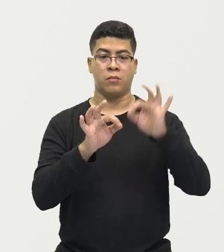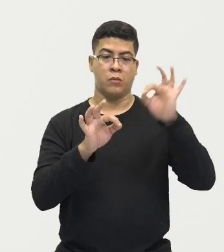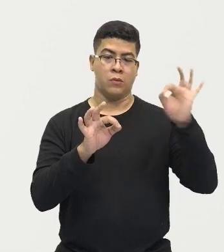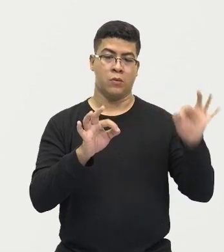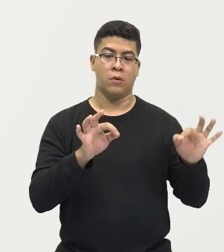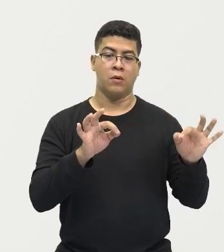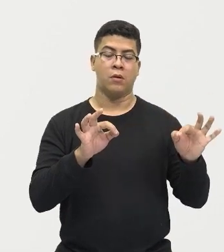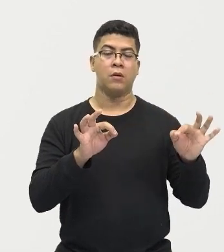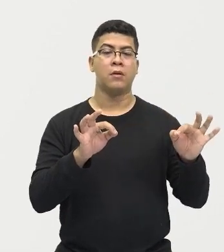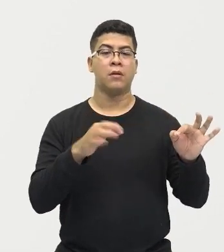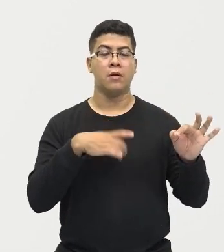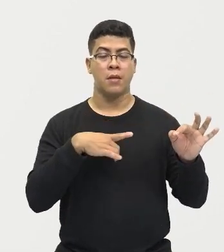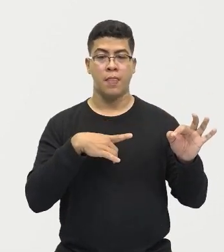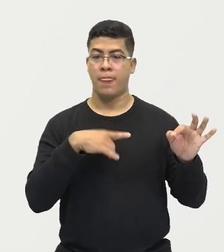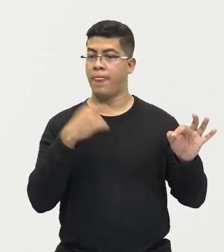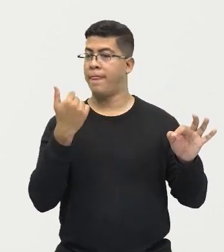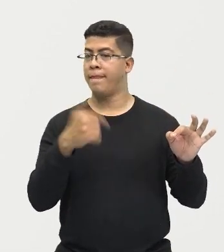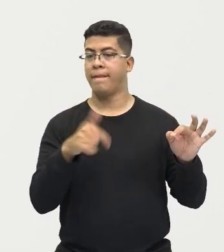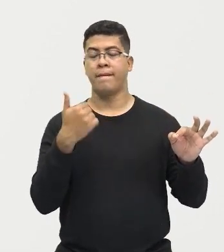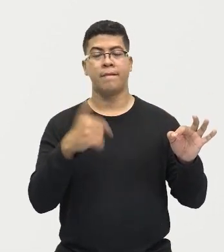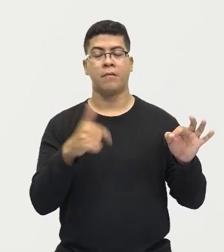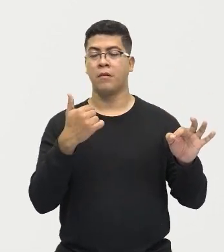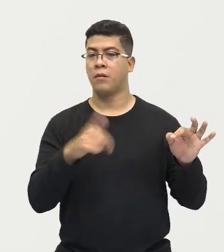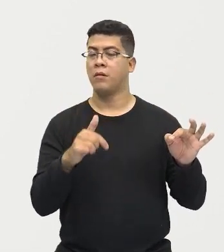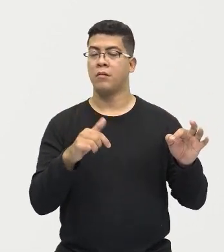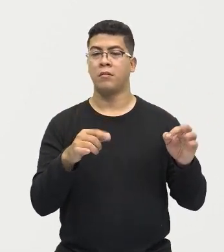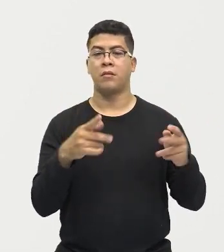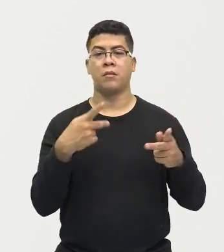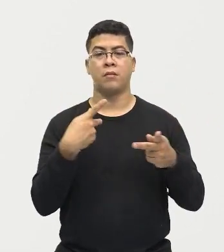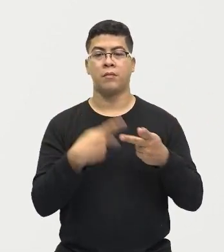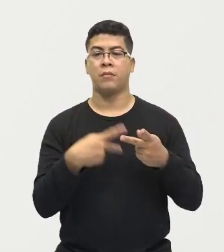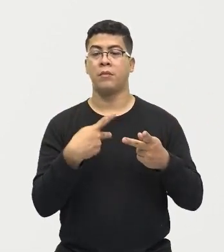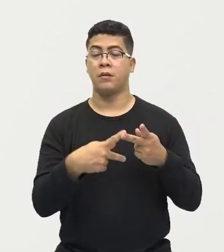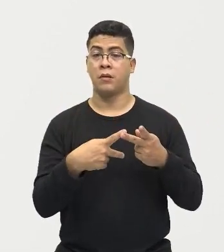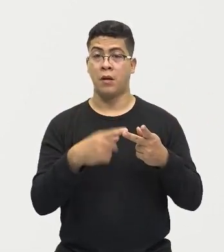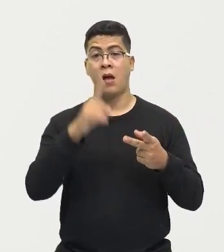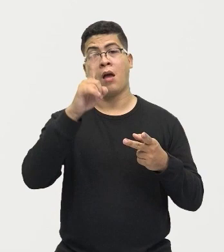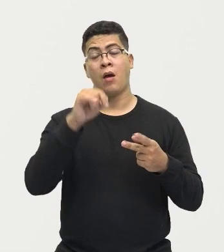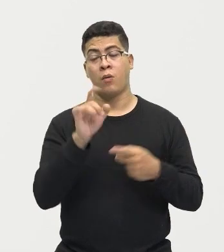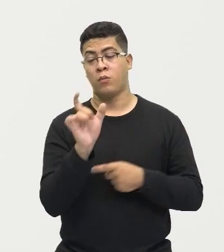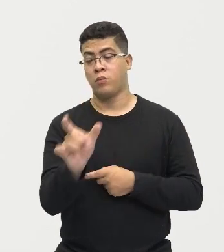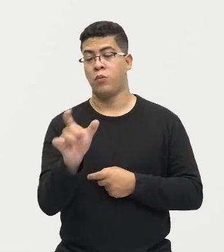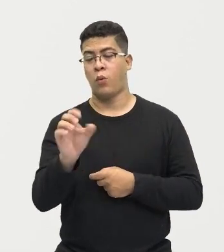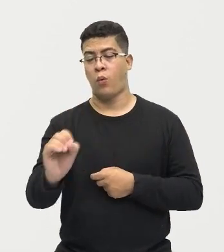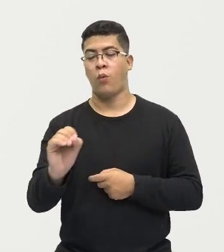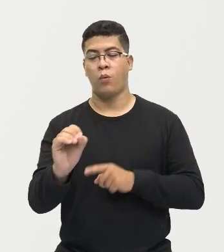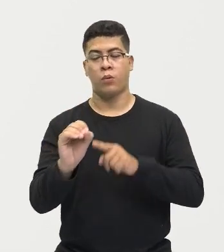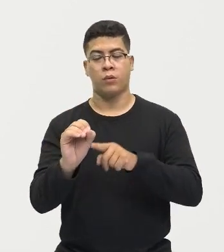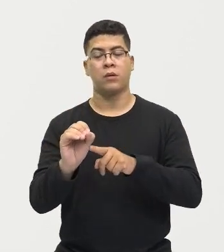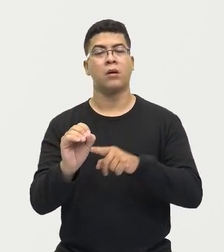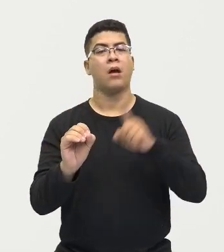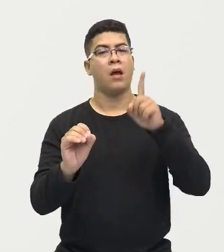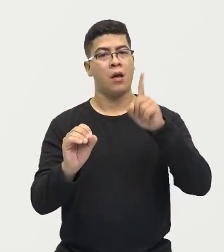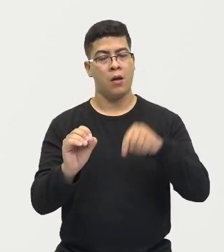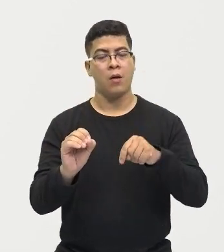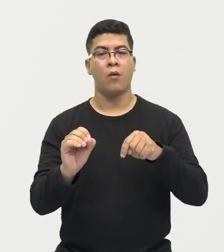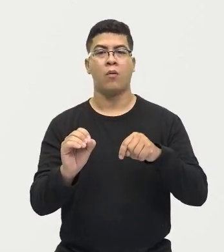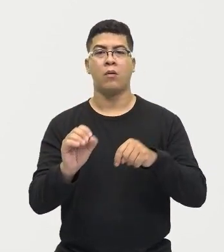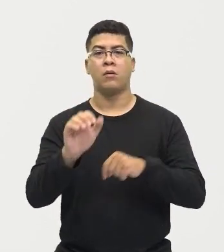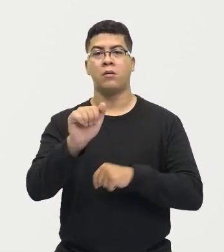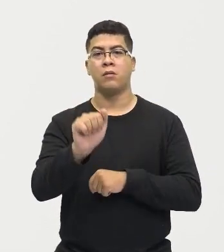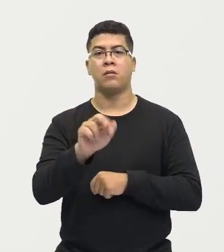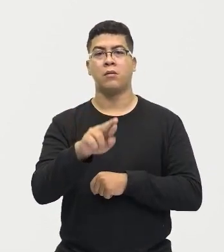preposição aqui. Temos aí um artigo masculino também. Então, olha só, presta